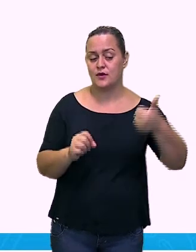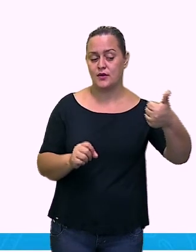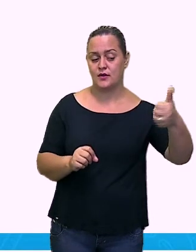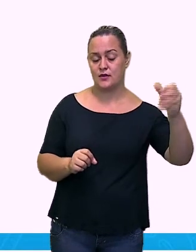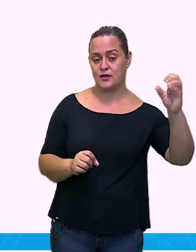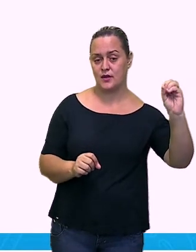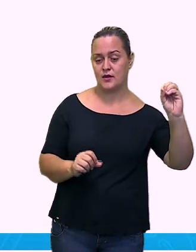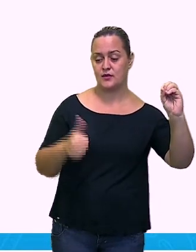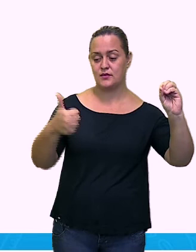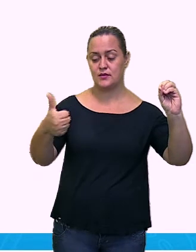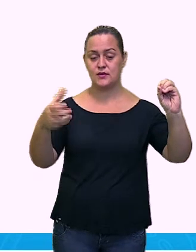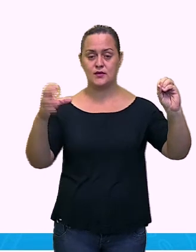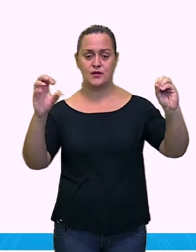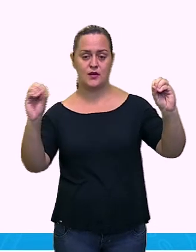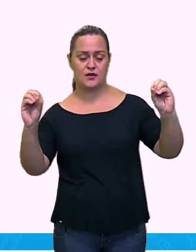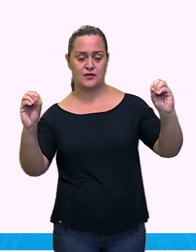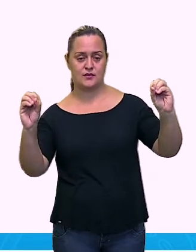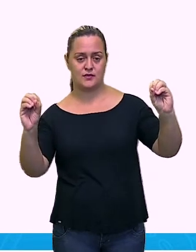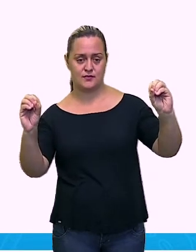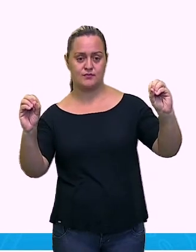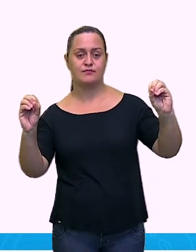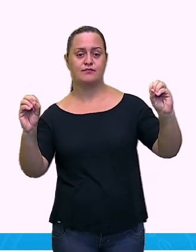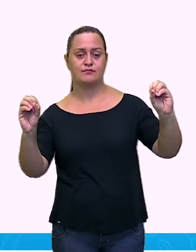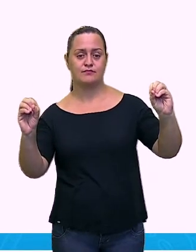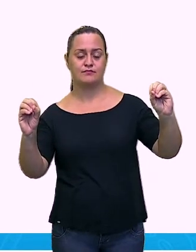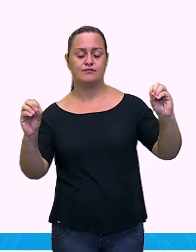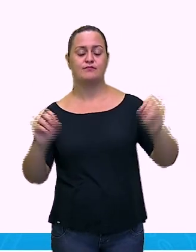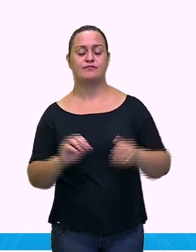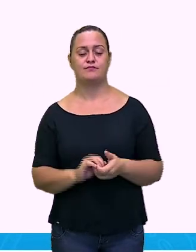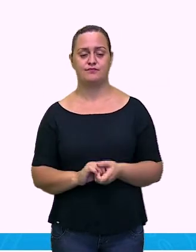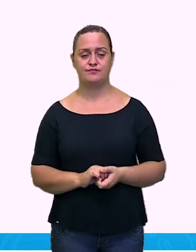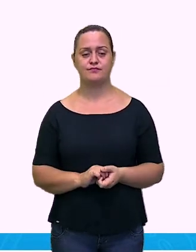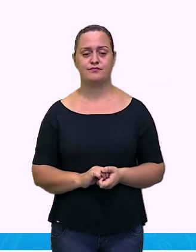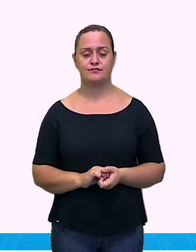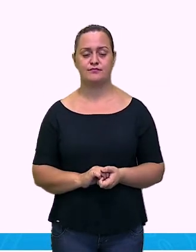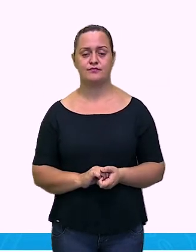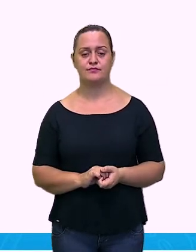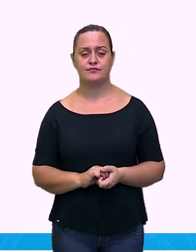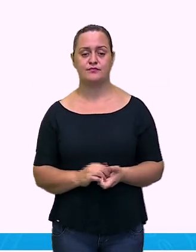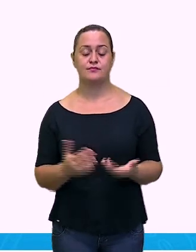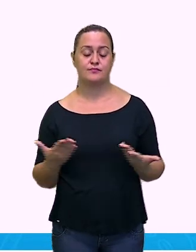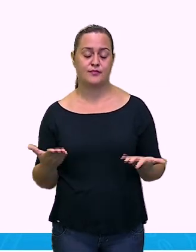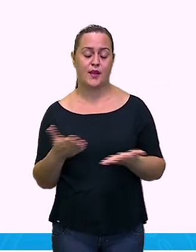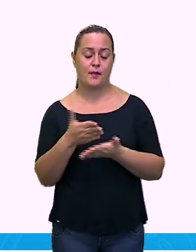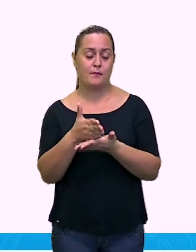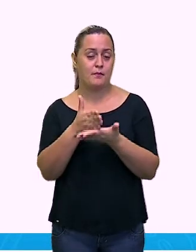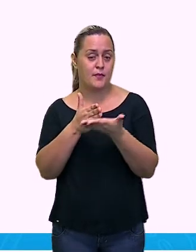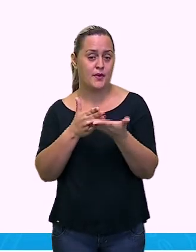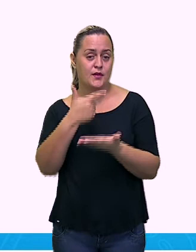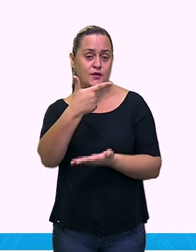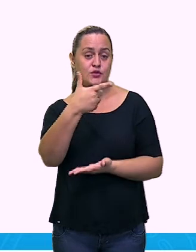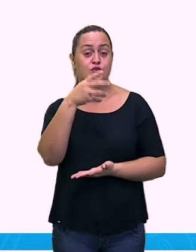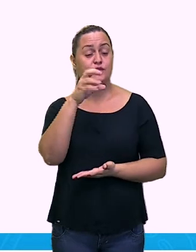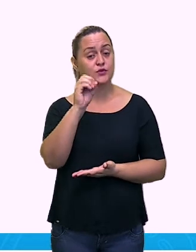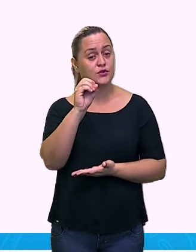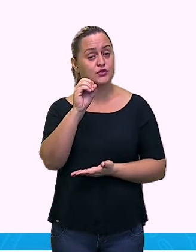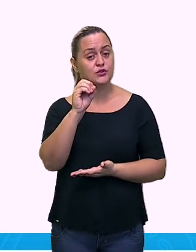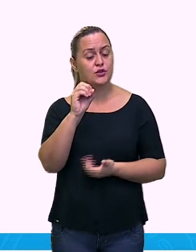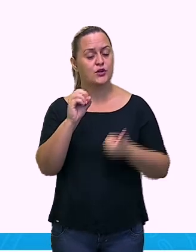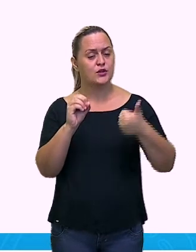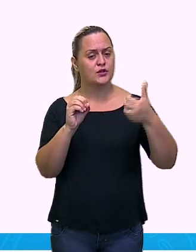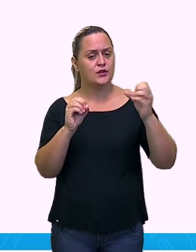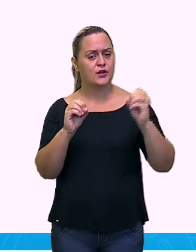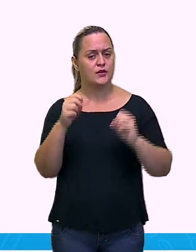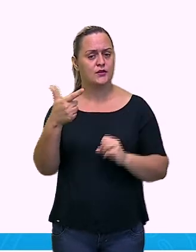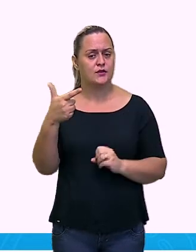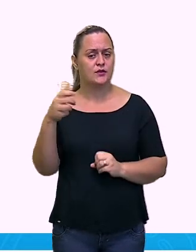10 gols para cada lado então Duas Metades né dividido em 20 em